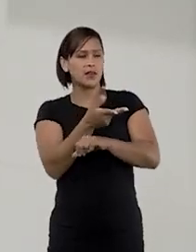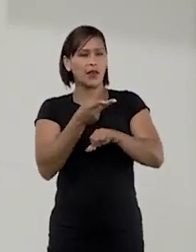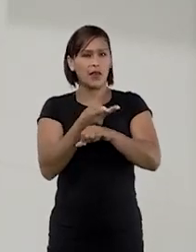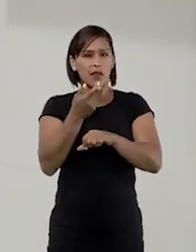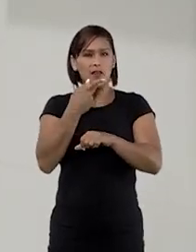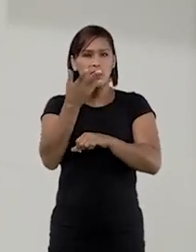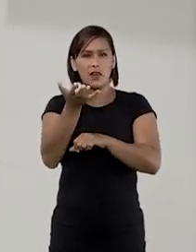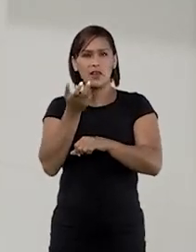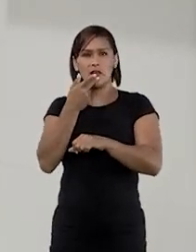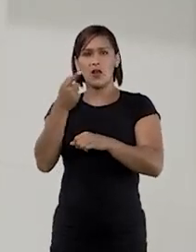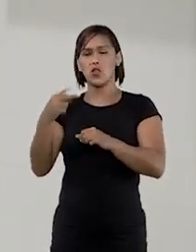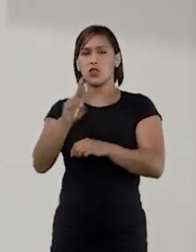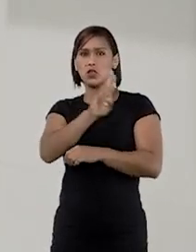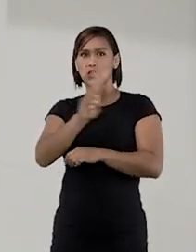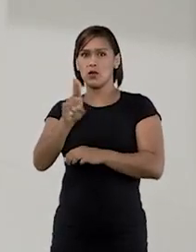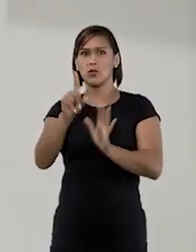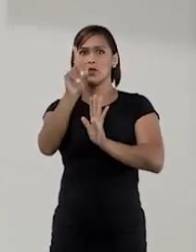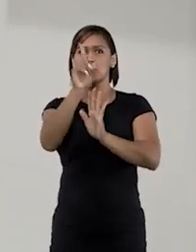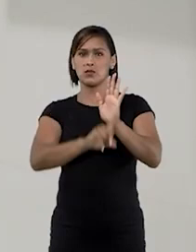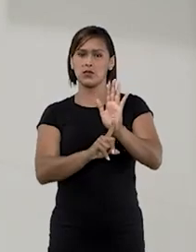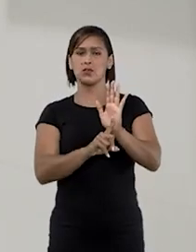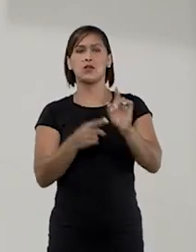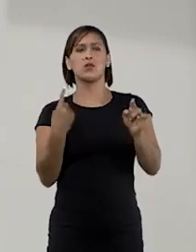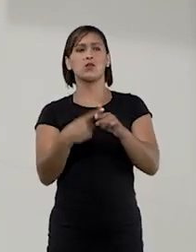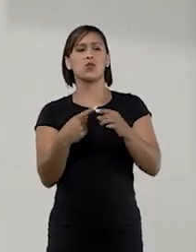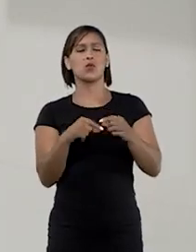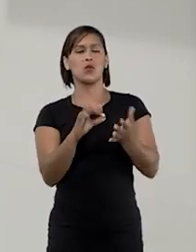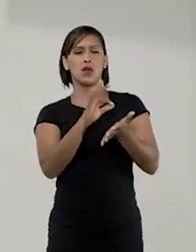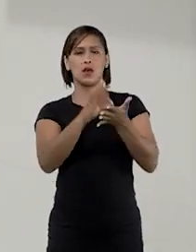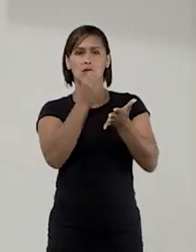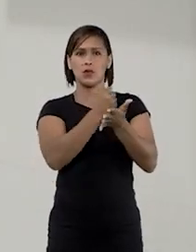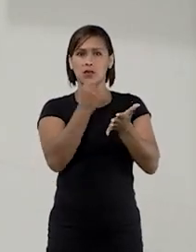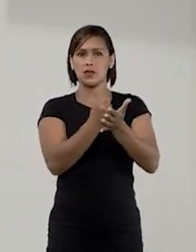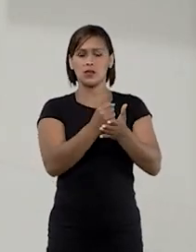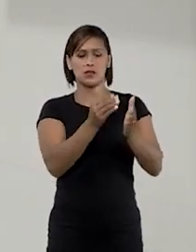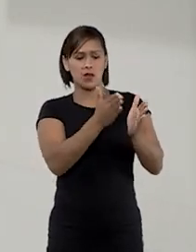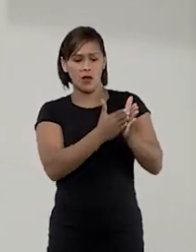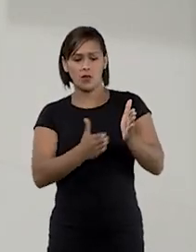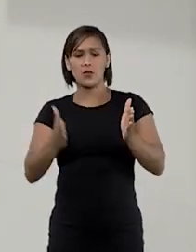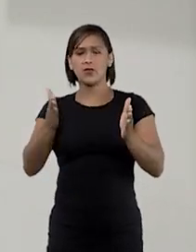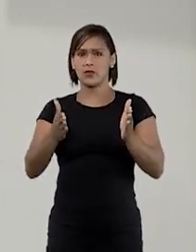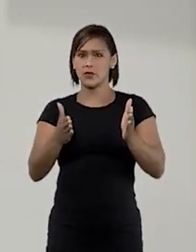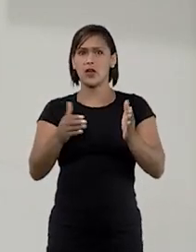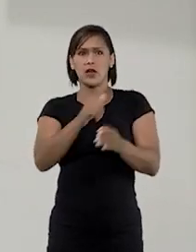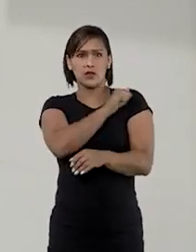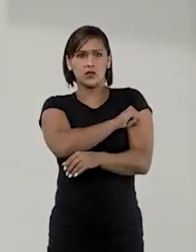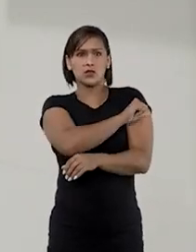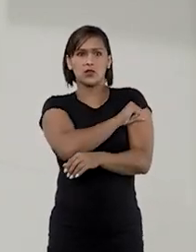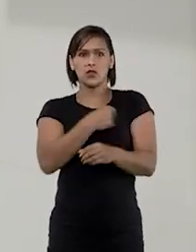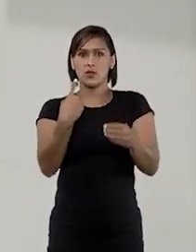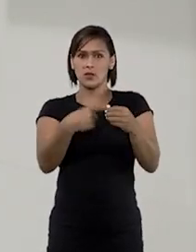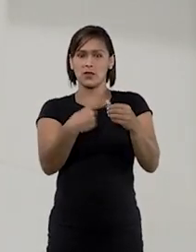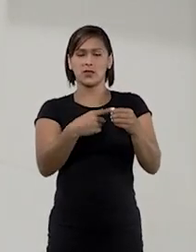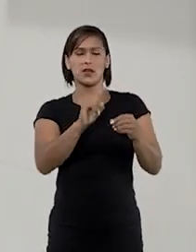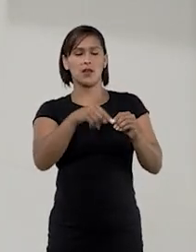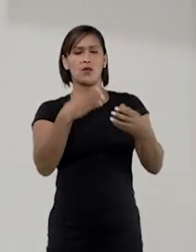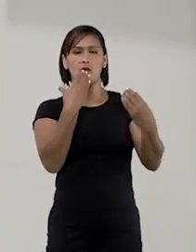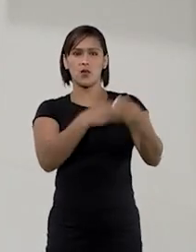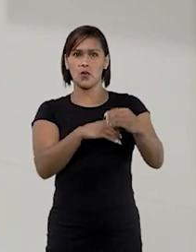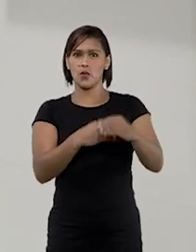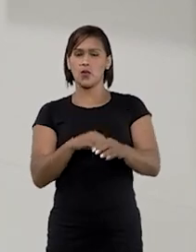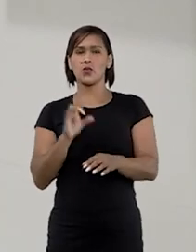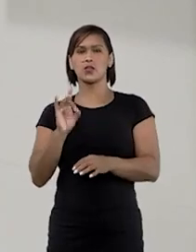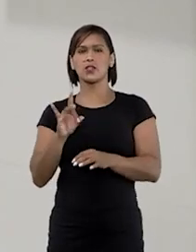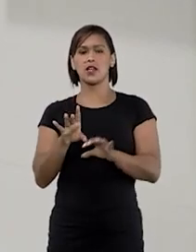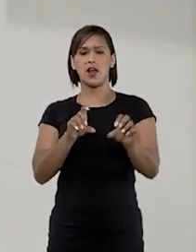buscavam reconhecimento do direito à nomeação em estúdio da contratação temporária de profissionais de saúde e pelo Município o